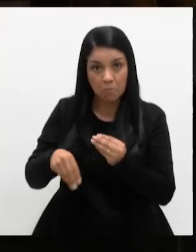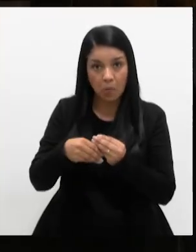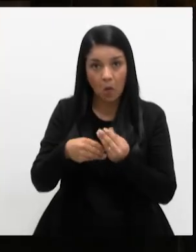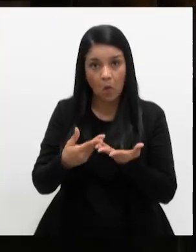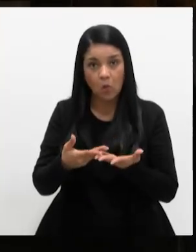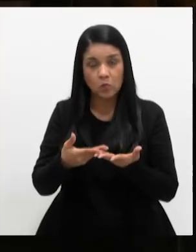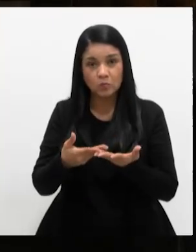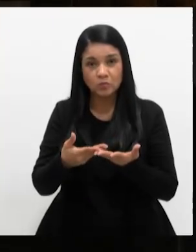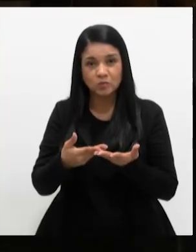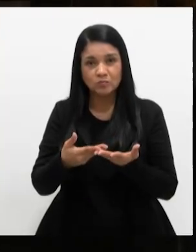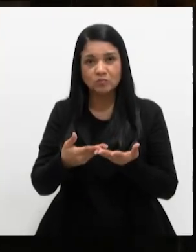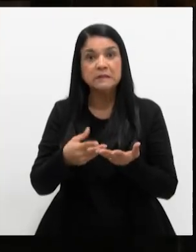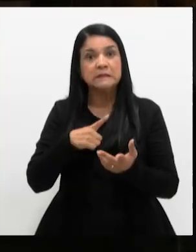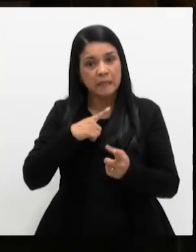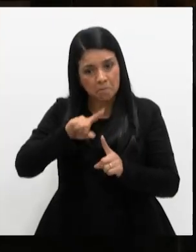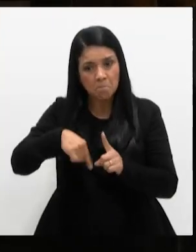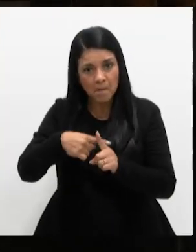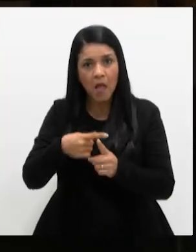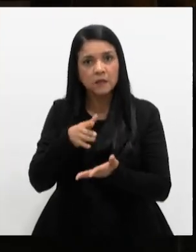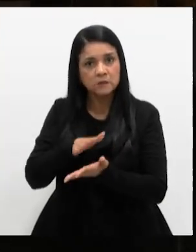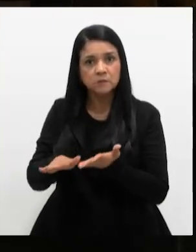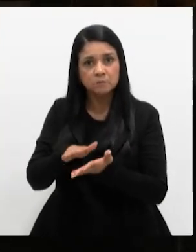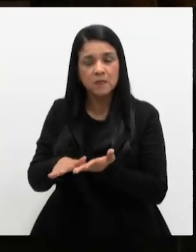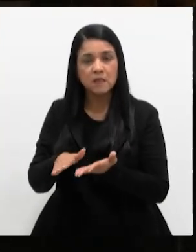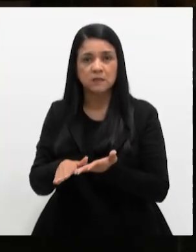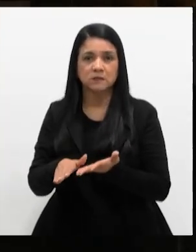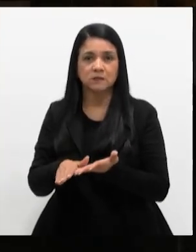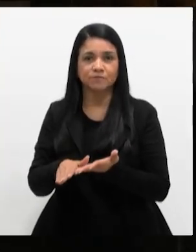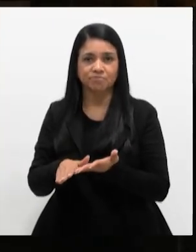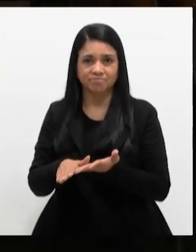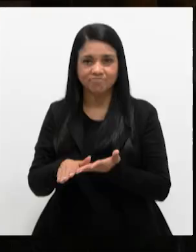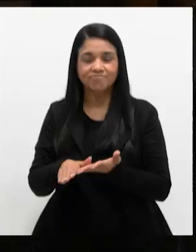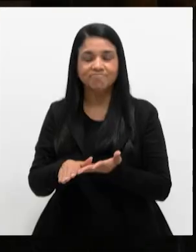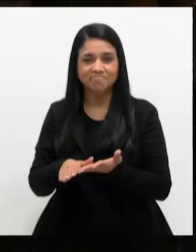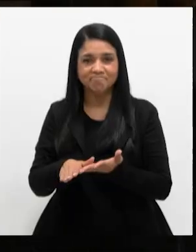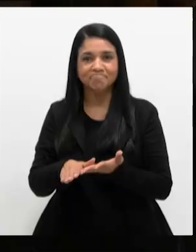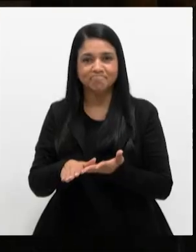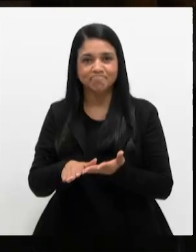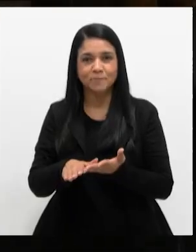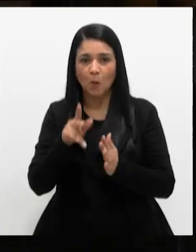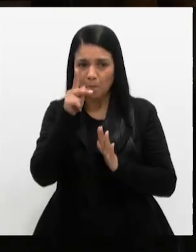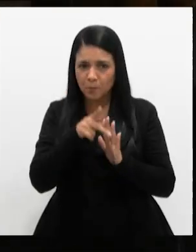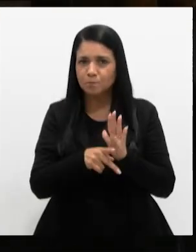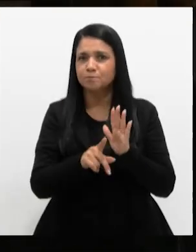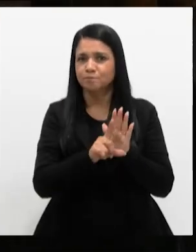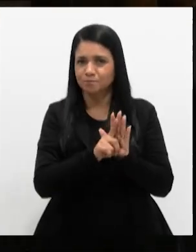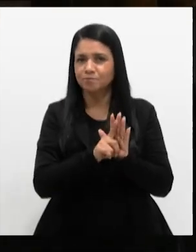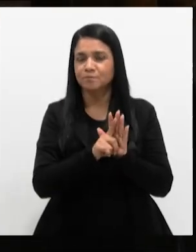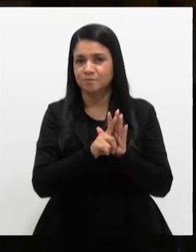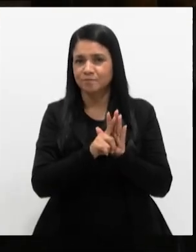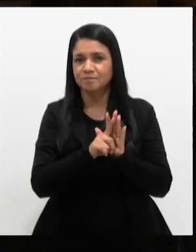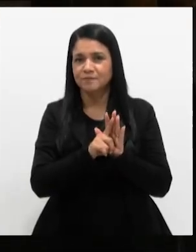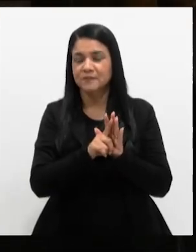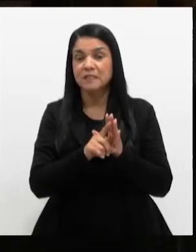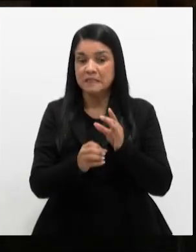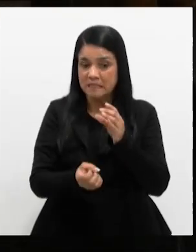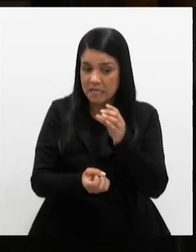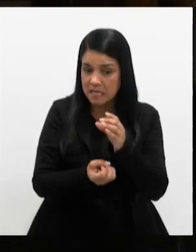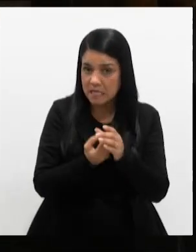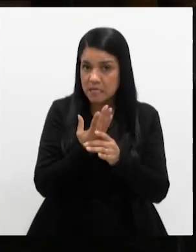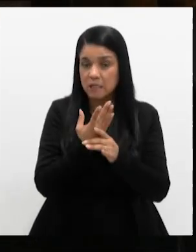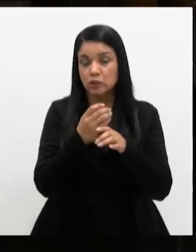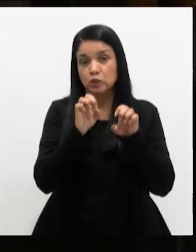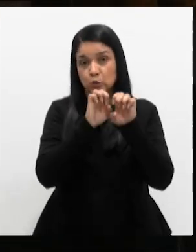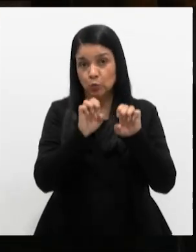sem aumento de despesa, porque os aumentos de despesas acontecem sempre que você cria uma estrutura